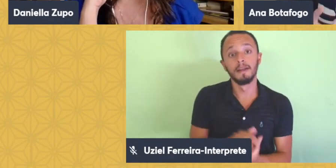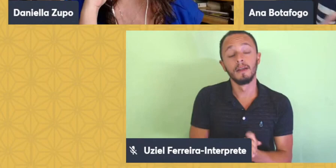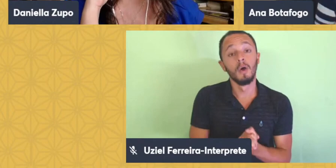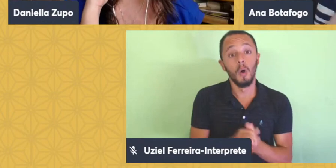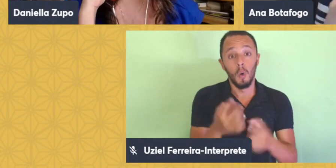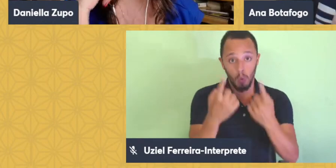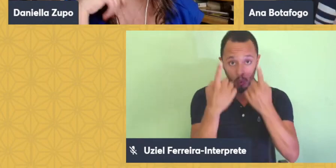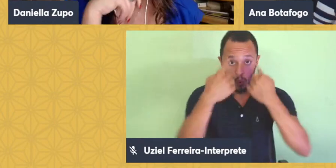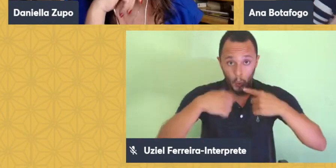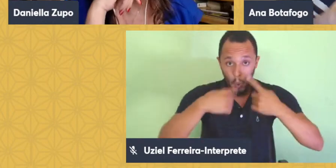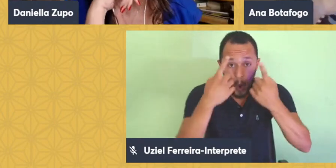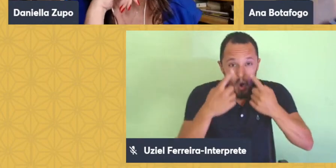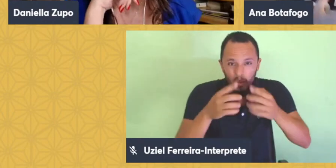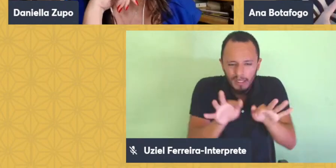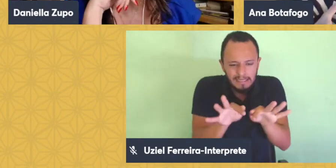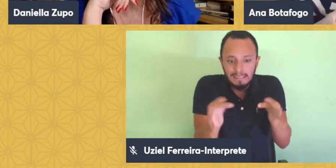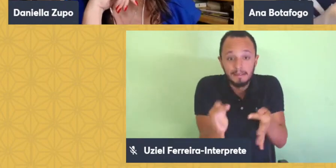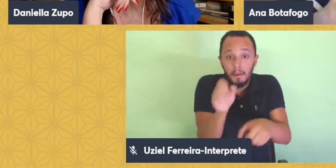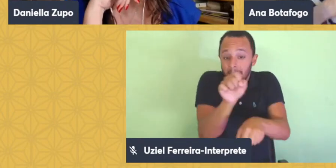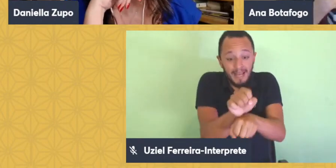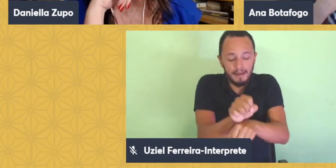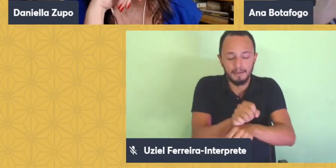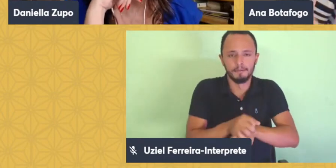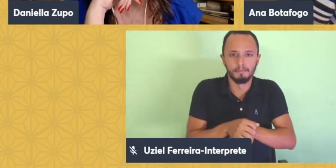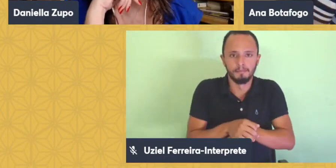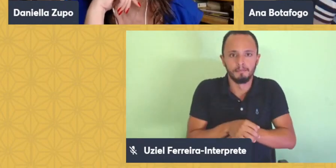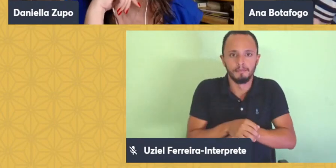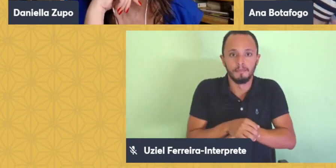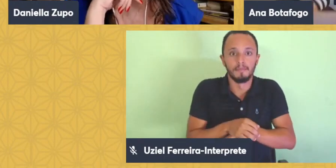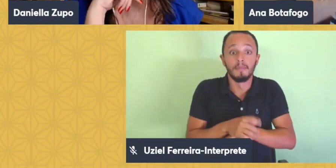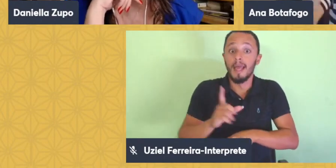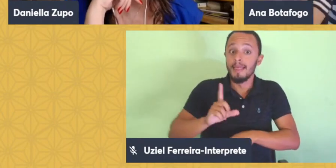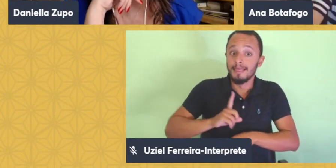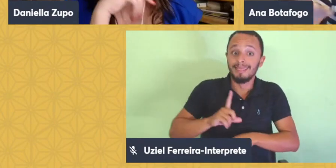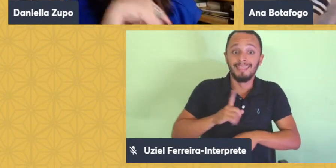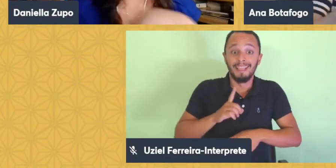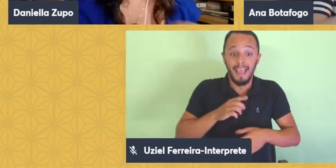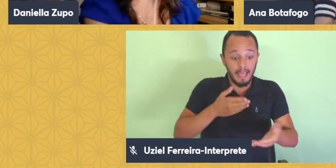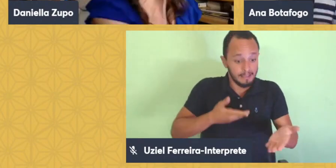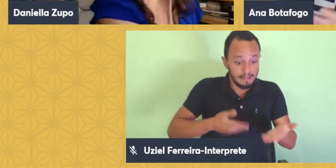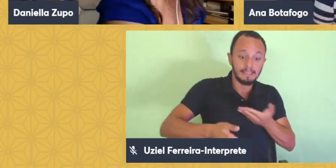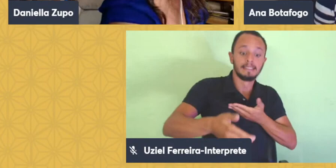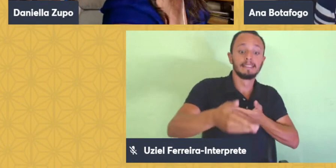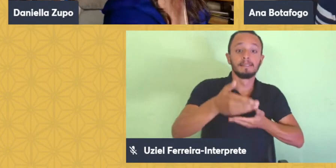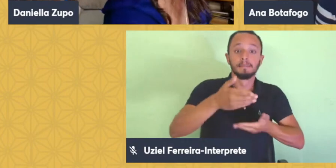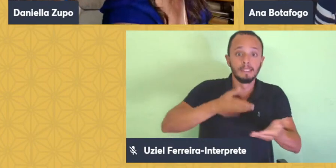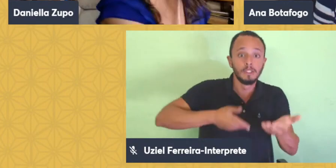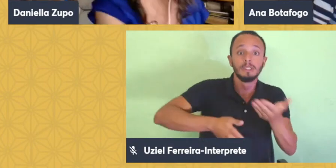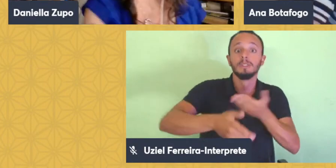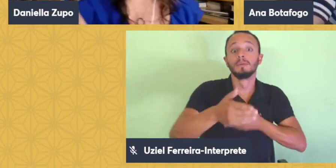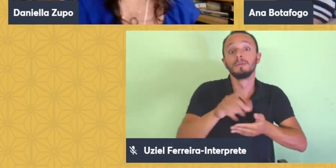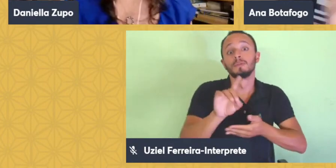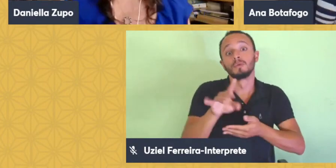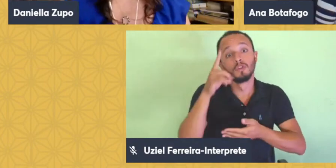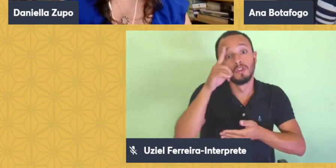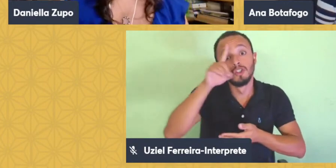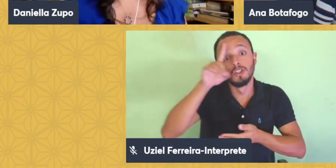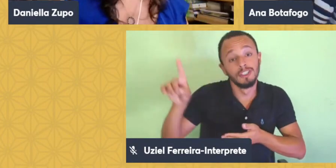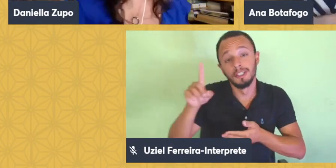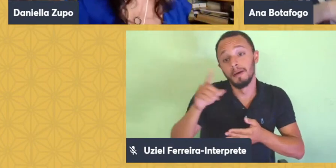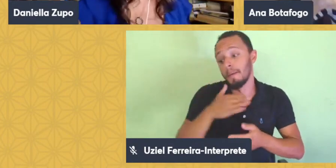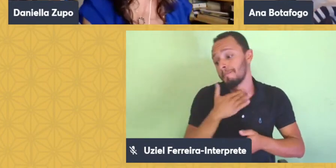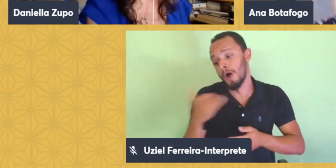esteja fazendo ele está vivo ele está transmitindo Ele só não vai transmitir o dia que a gente morrer aí